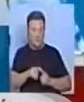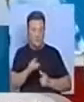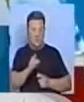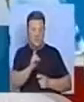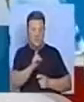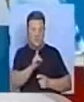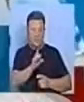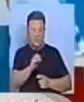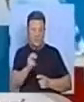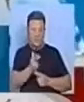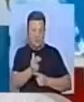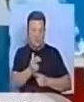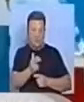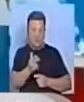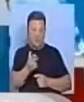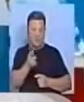Minho da Arte.